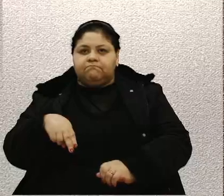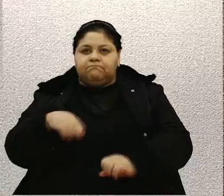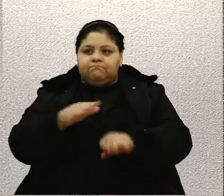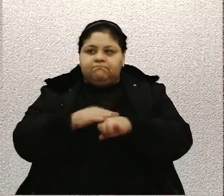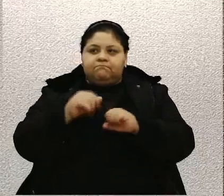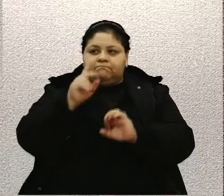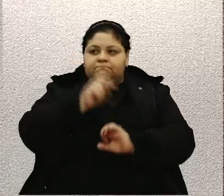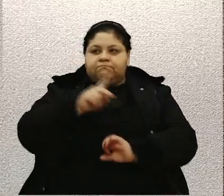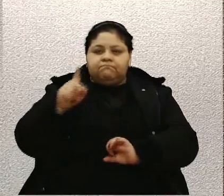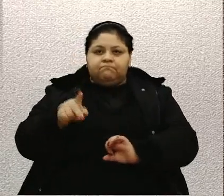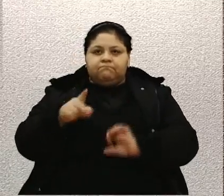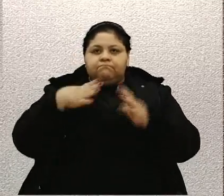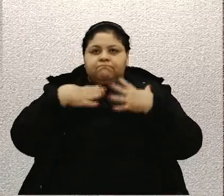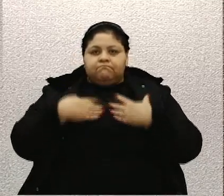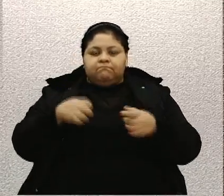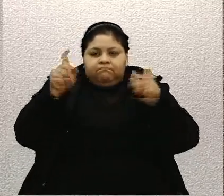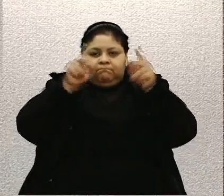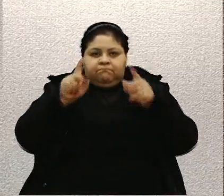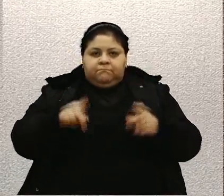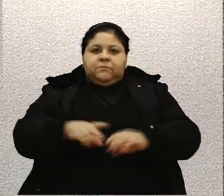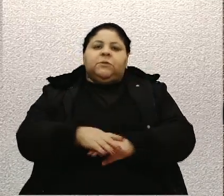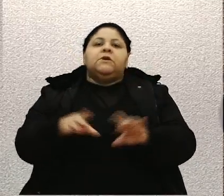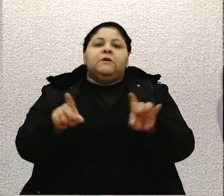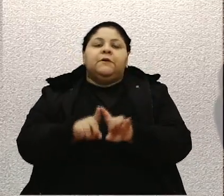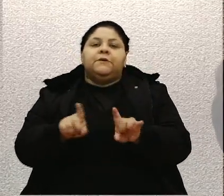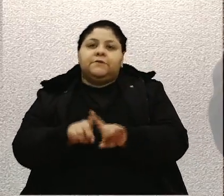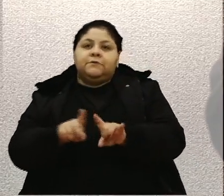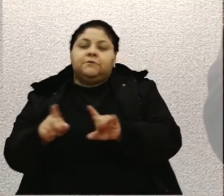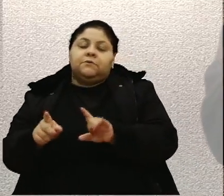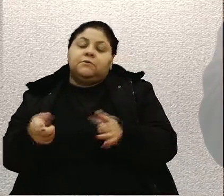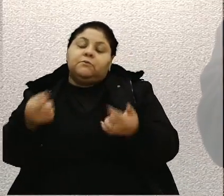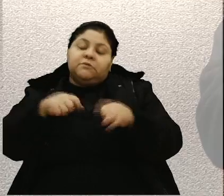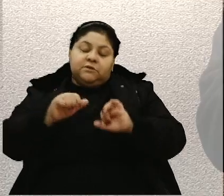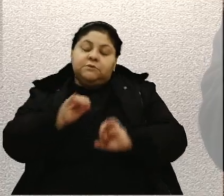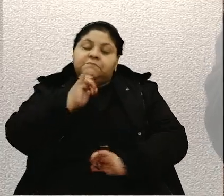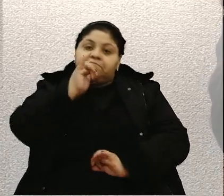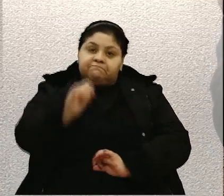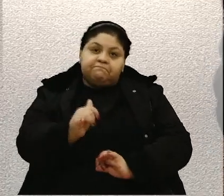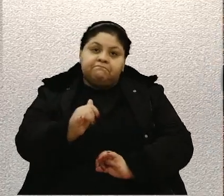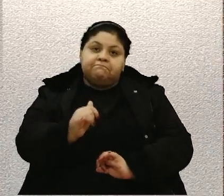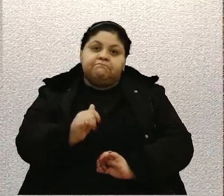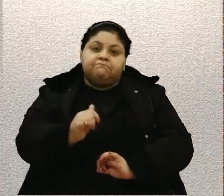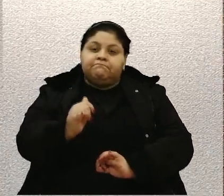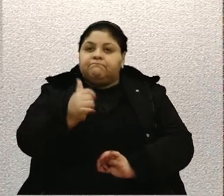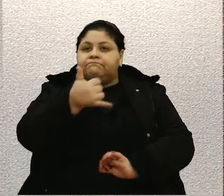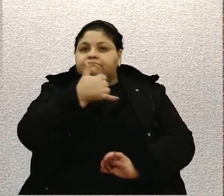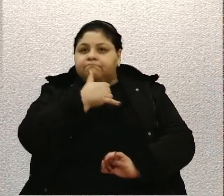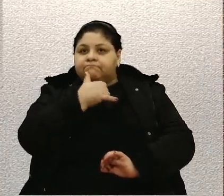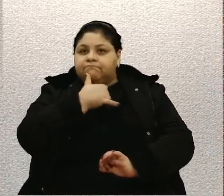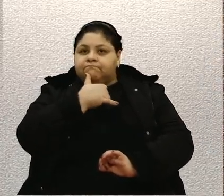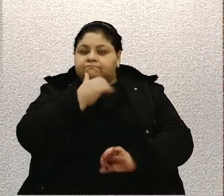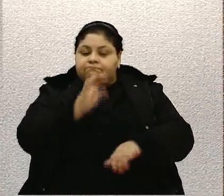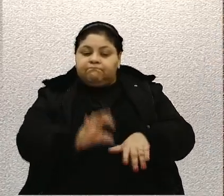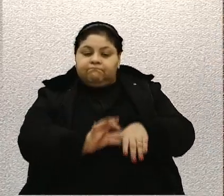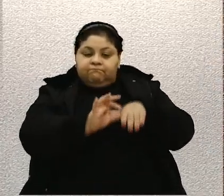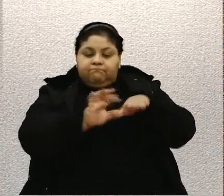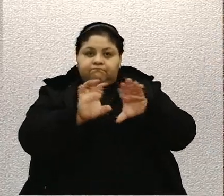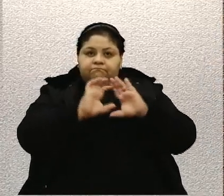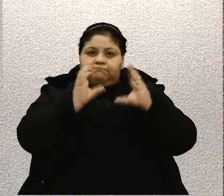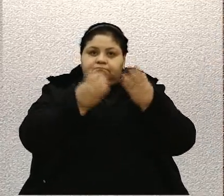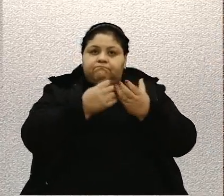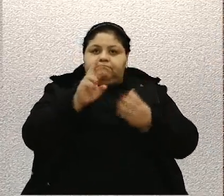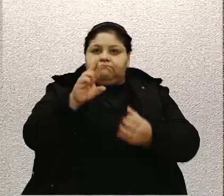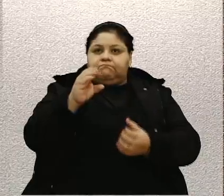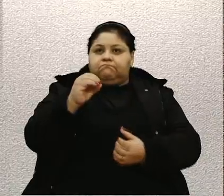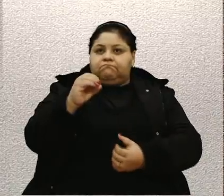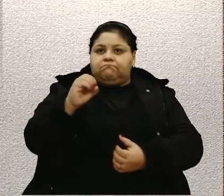professor, descanse em paz. Também não podia deixar de fazer um voto de pesar à grande líder comunitária Rosemar